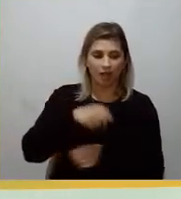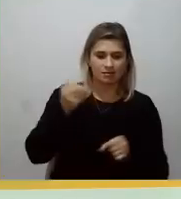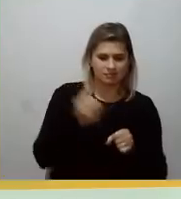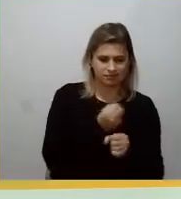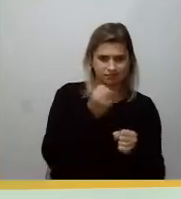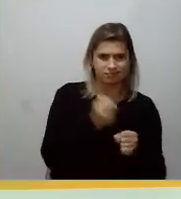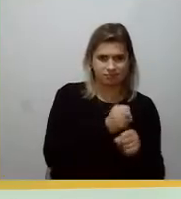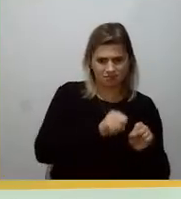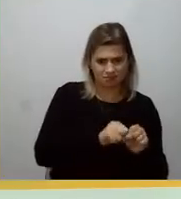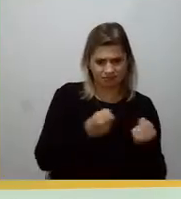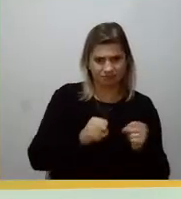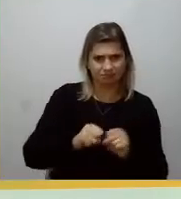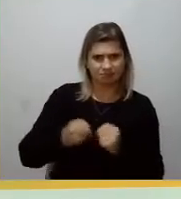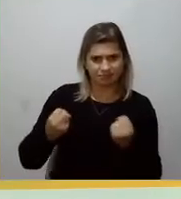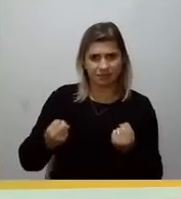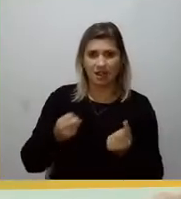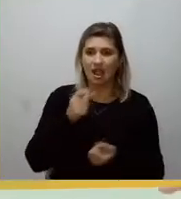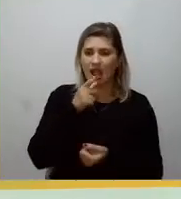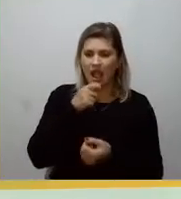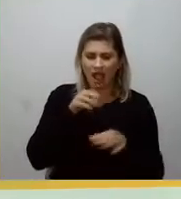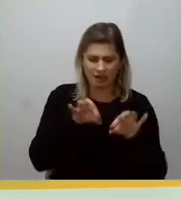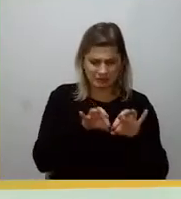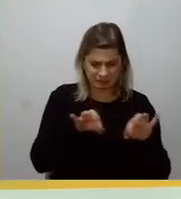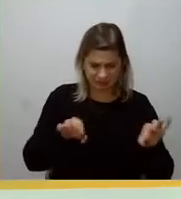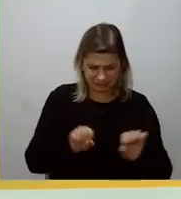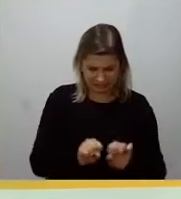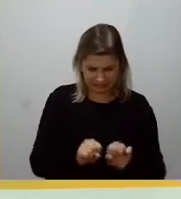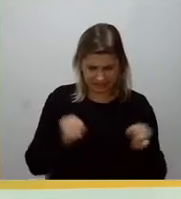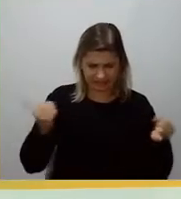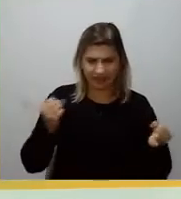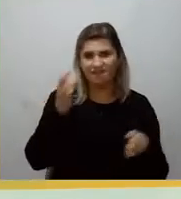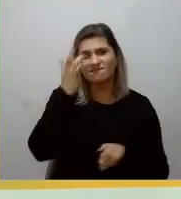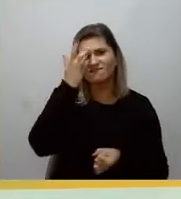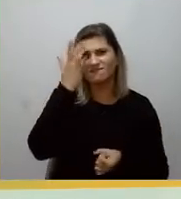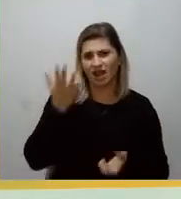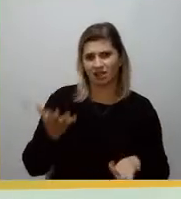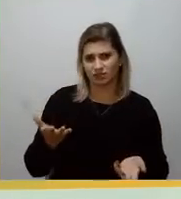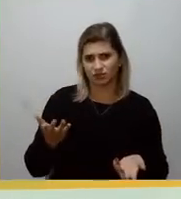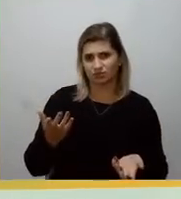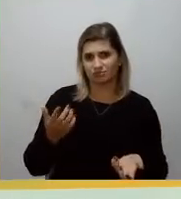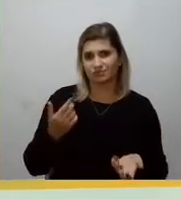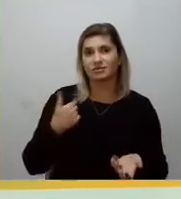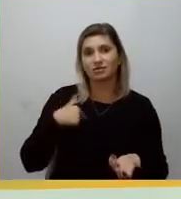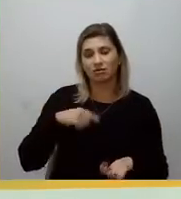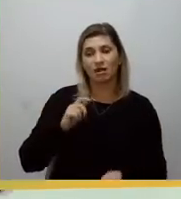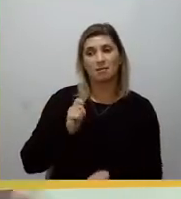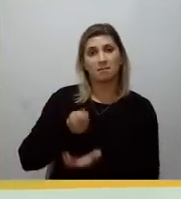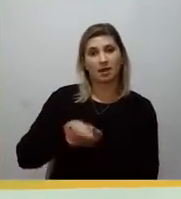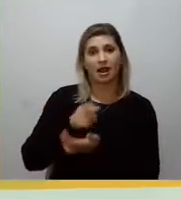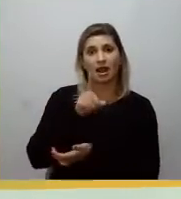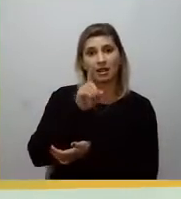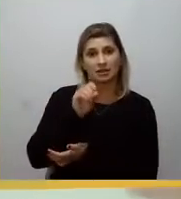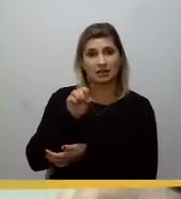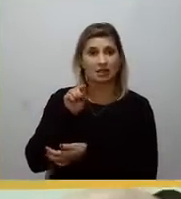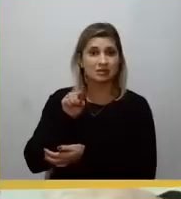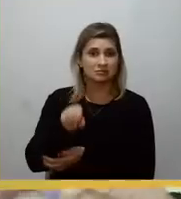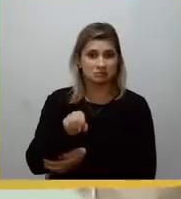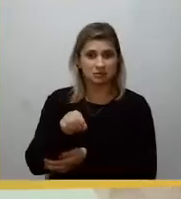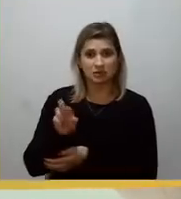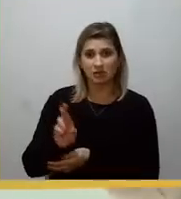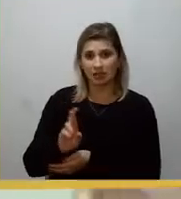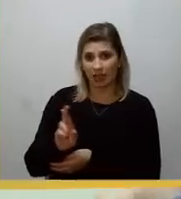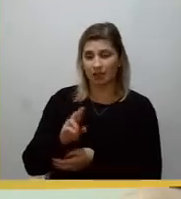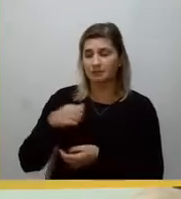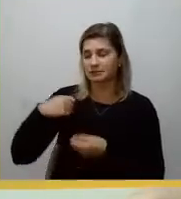rompia muito fácil. Então, a gente, para conseguir ir lá arrumar um convênio de 10 mil reais, tinha aqui uma comissão dos vereadores, uma comissão da